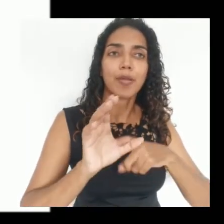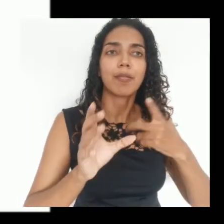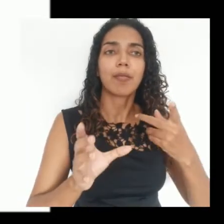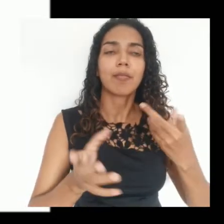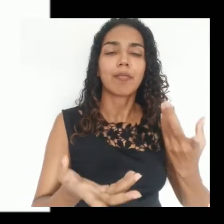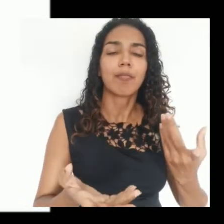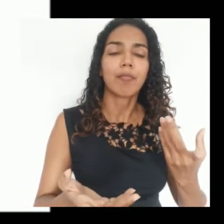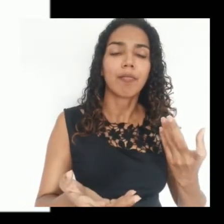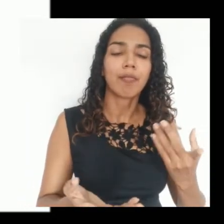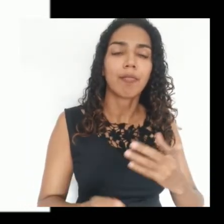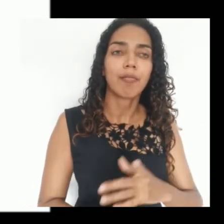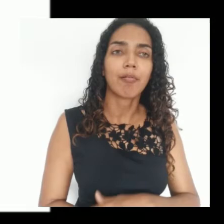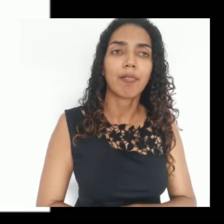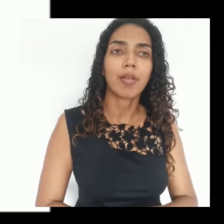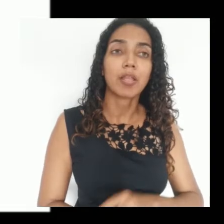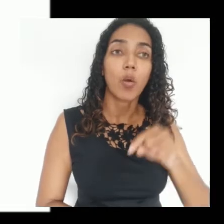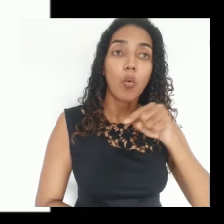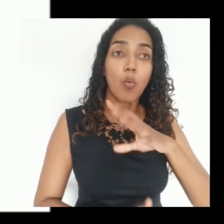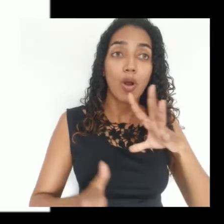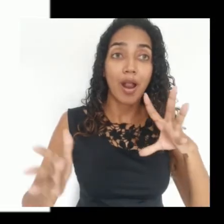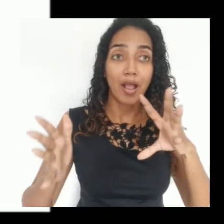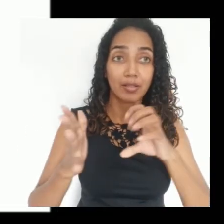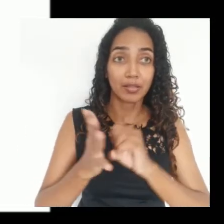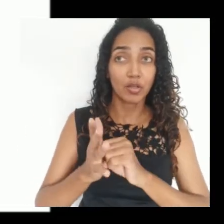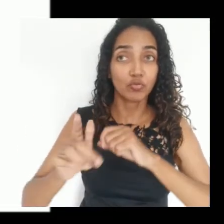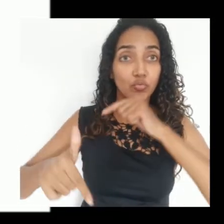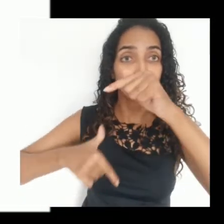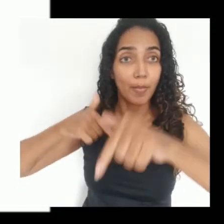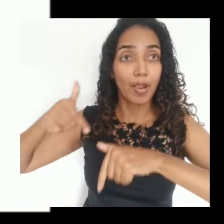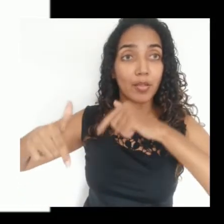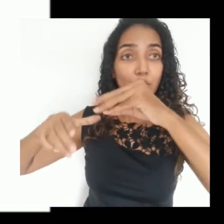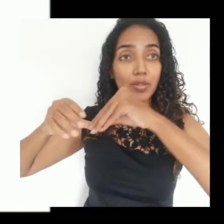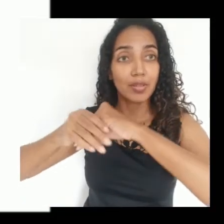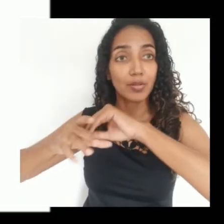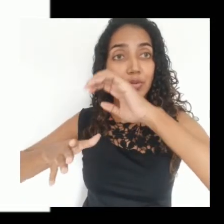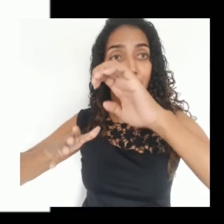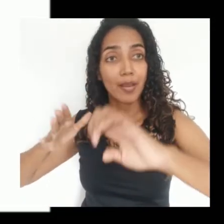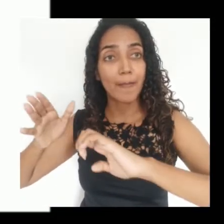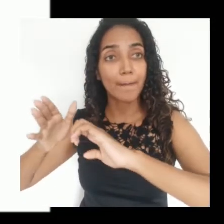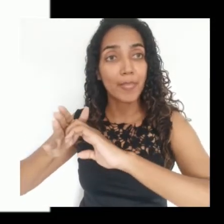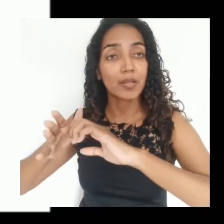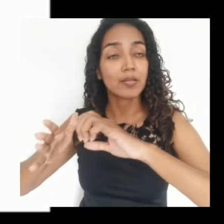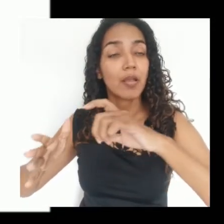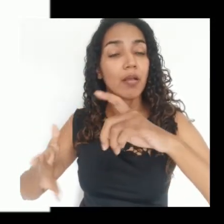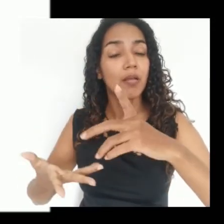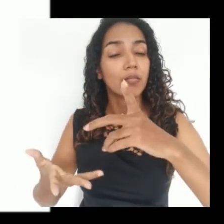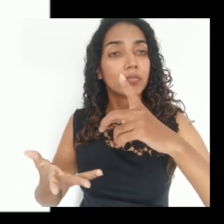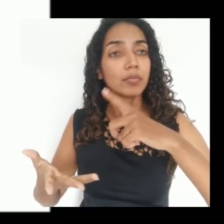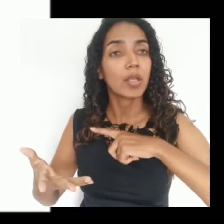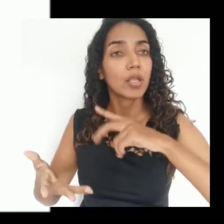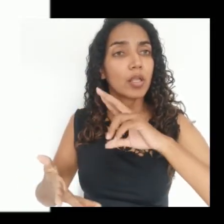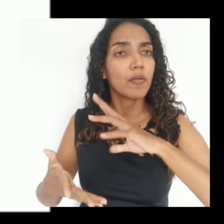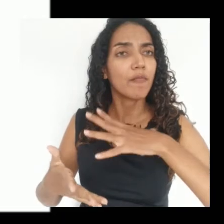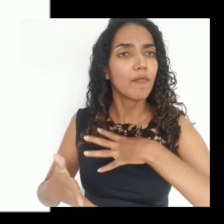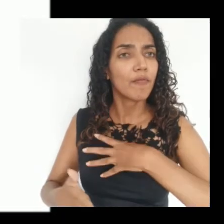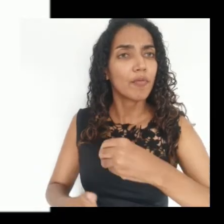o cadastro desses dependentes depende, como o próprio nome já diz, né, a própria entidade já é dependente,